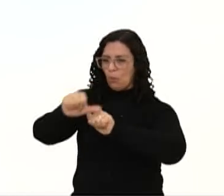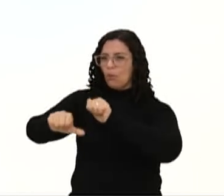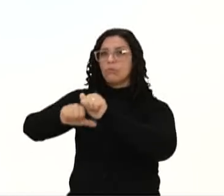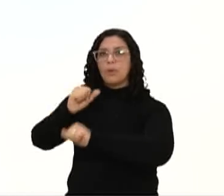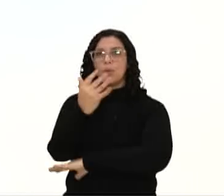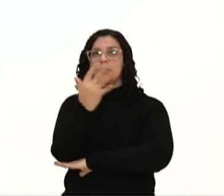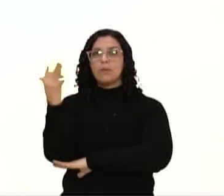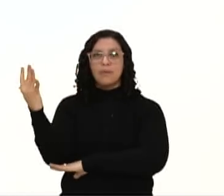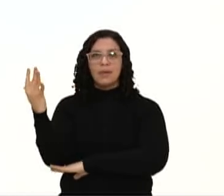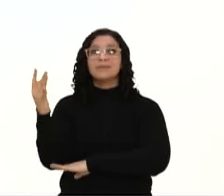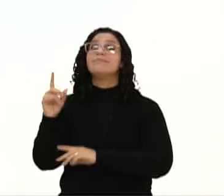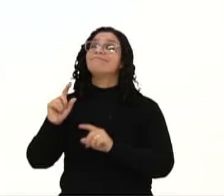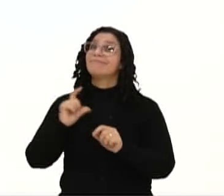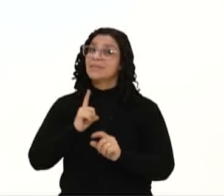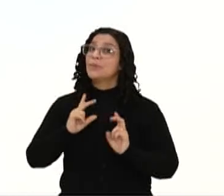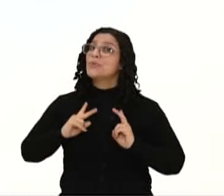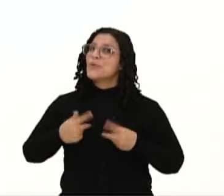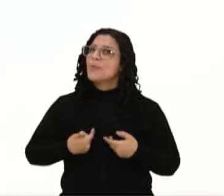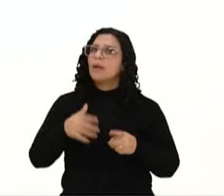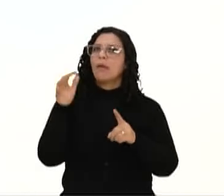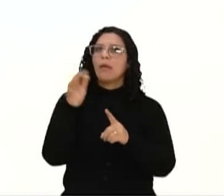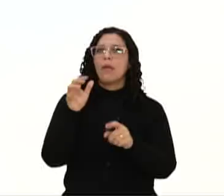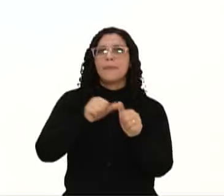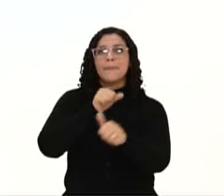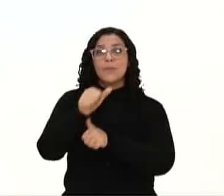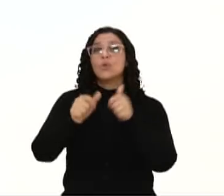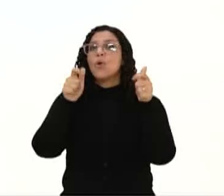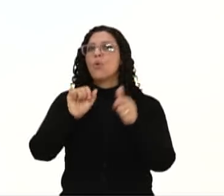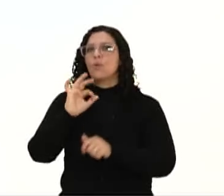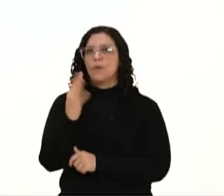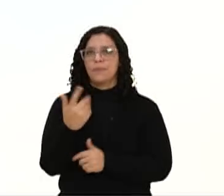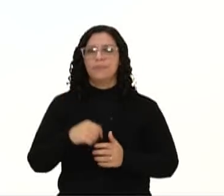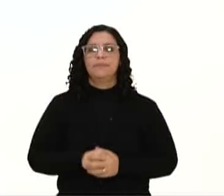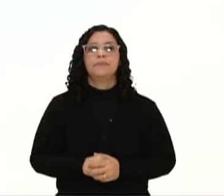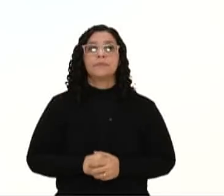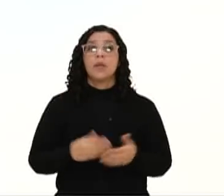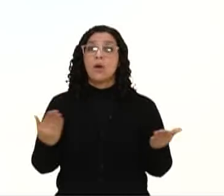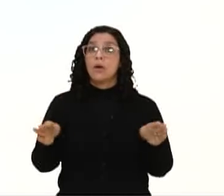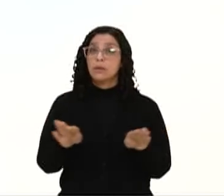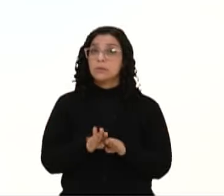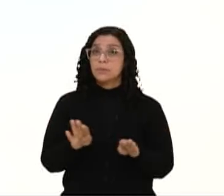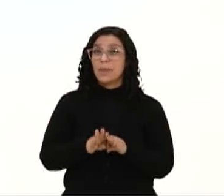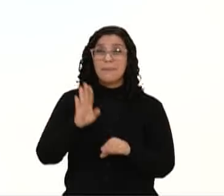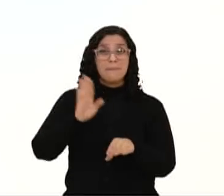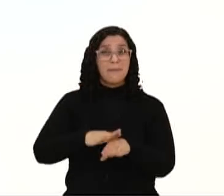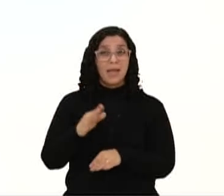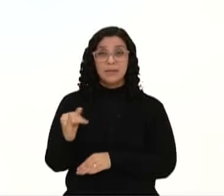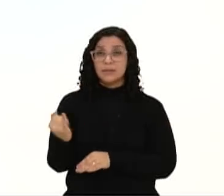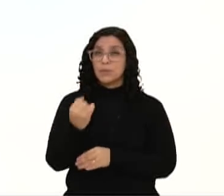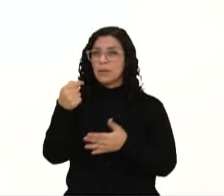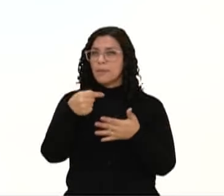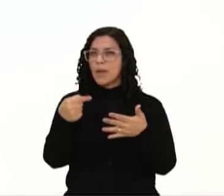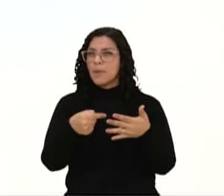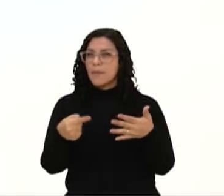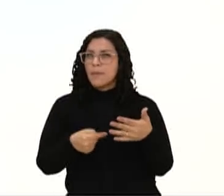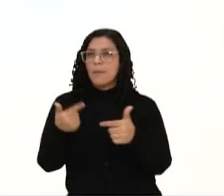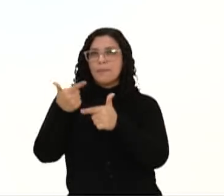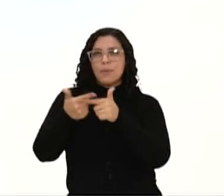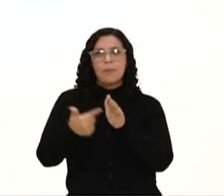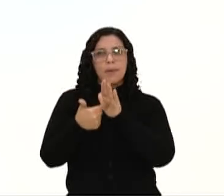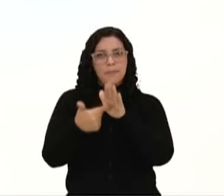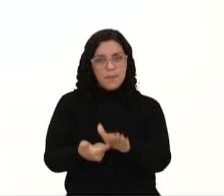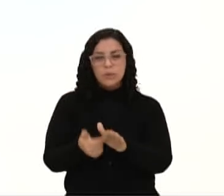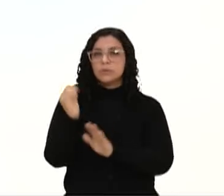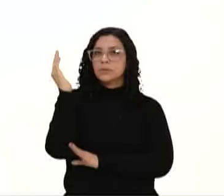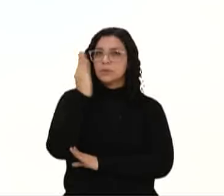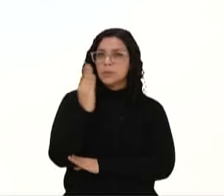própria atividade humana. Então, quais são elas e onde elas acontecem? Entre os mais relatados ali desses problemas ambientais